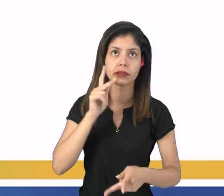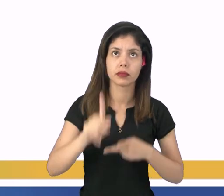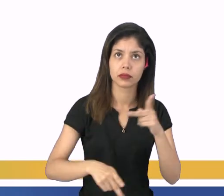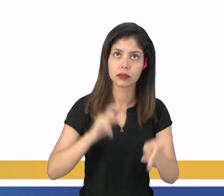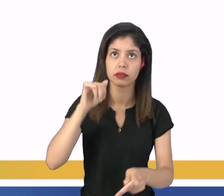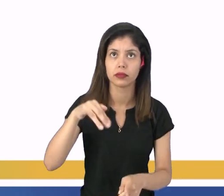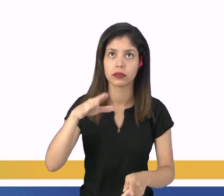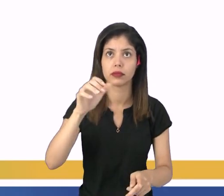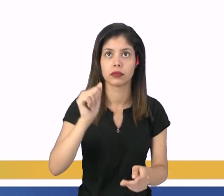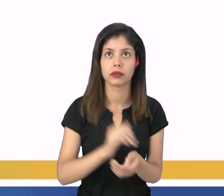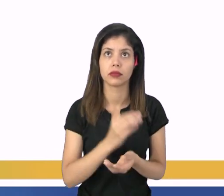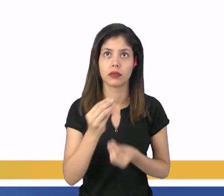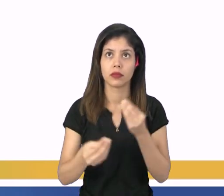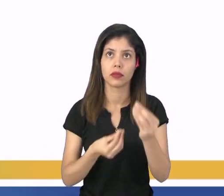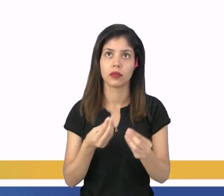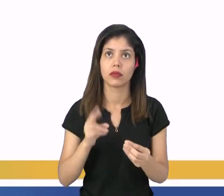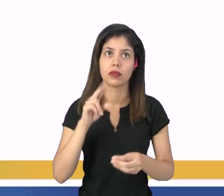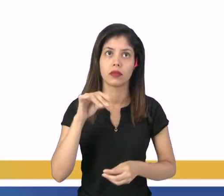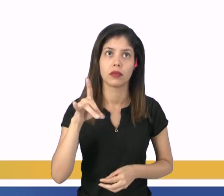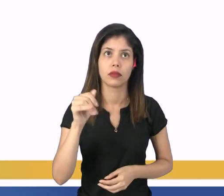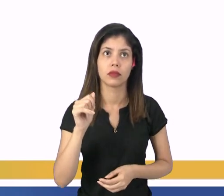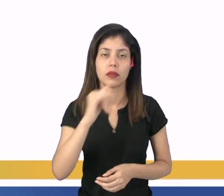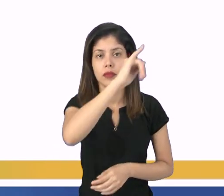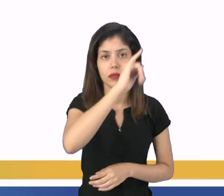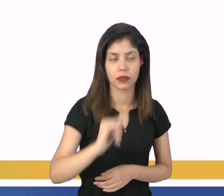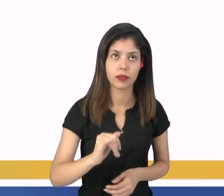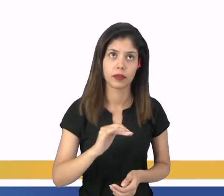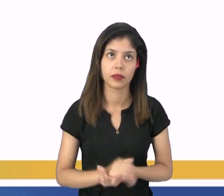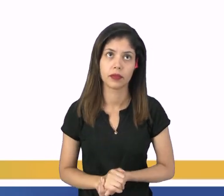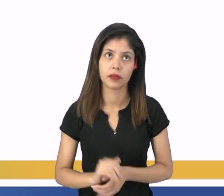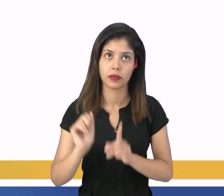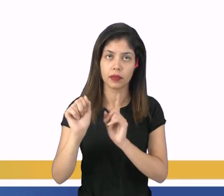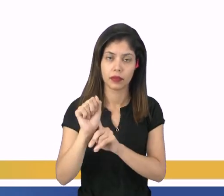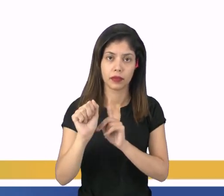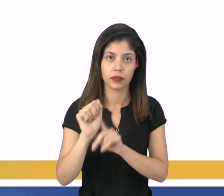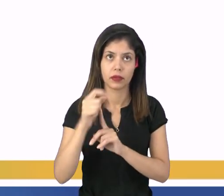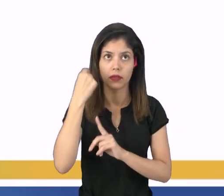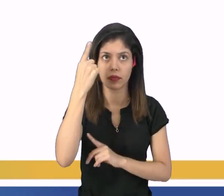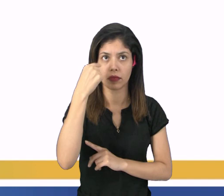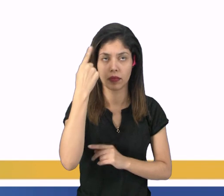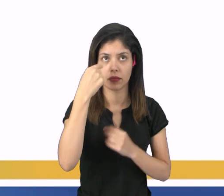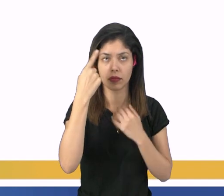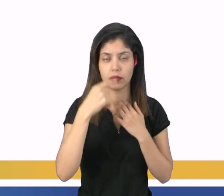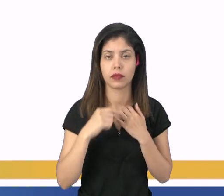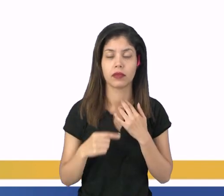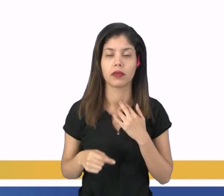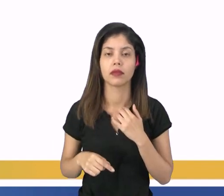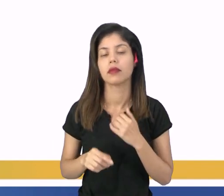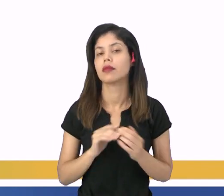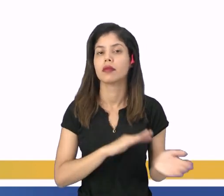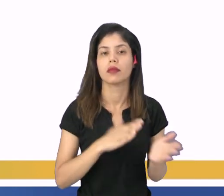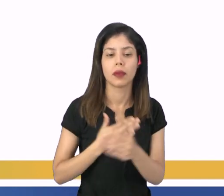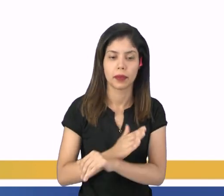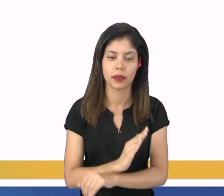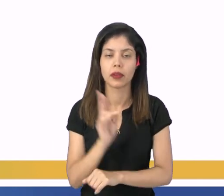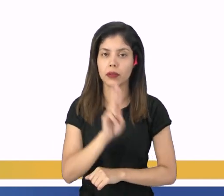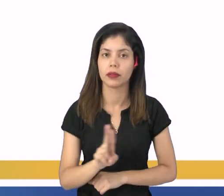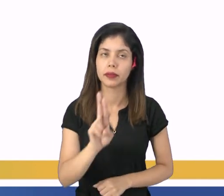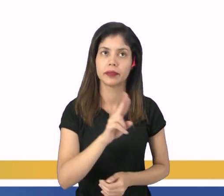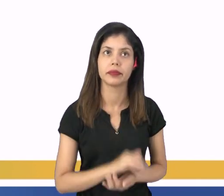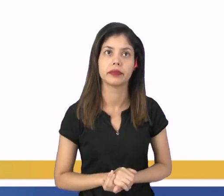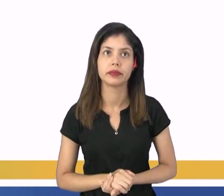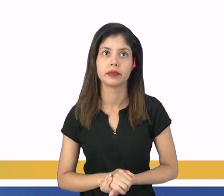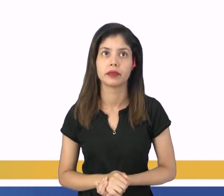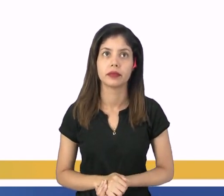povos incas como forma de criar uma unidade no império? Então, qual foi essa língua? Qual a língua que eles, né, passaram a utilizar